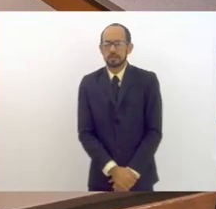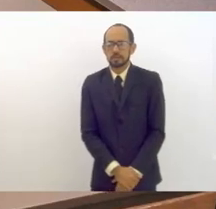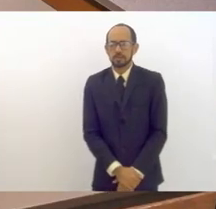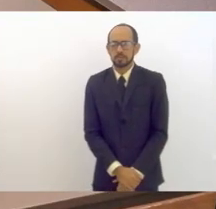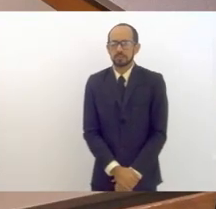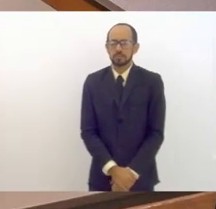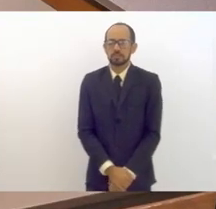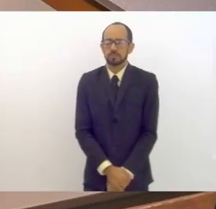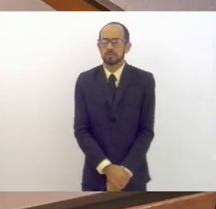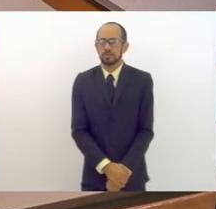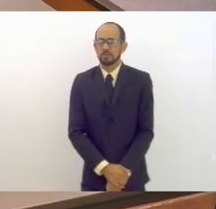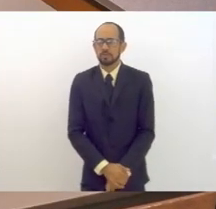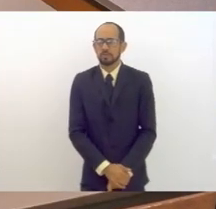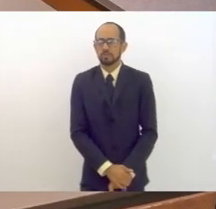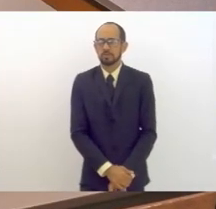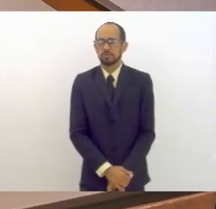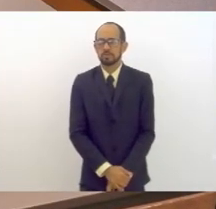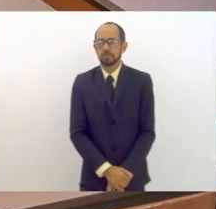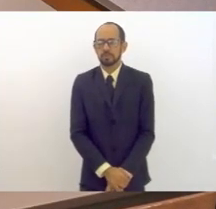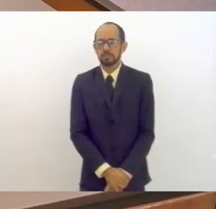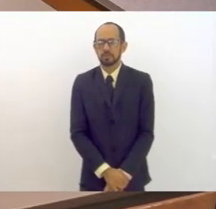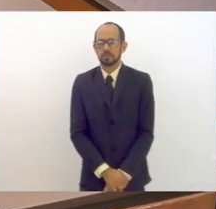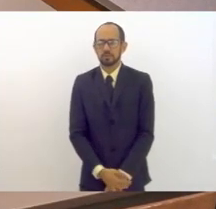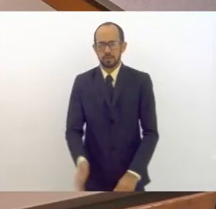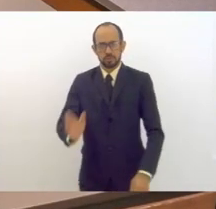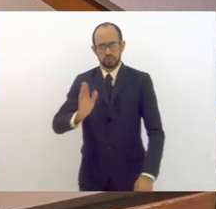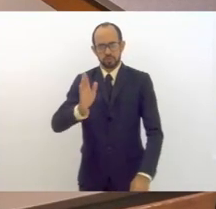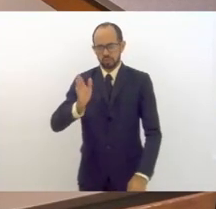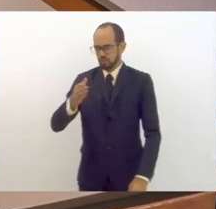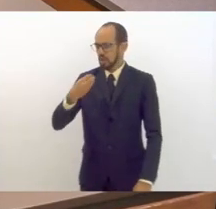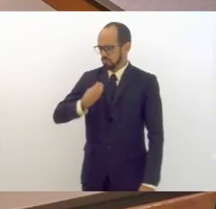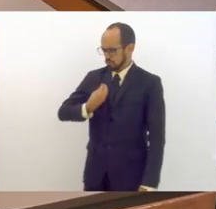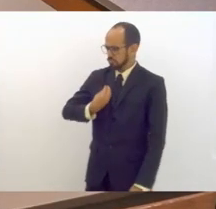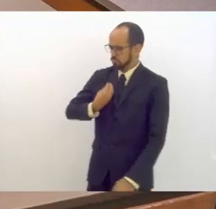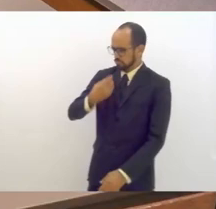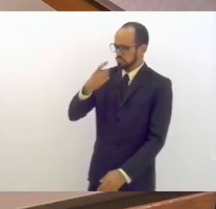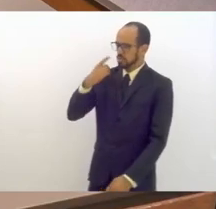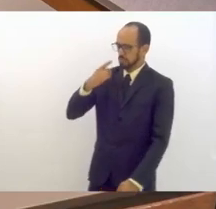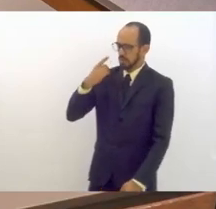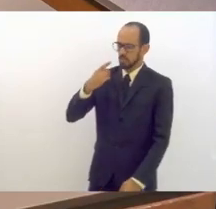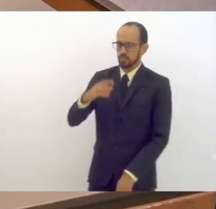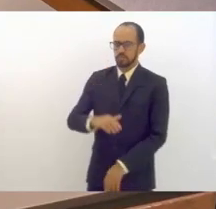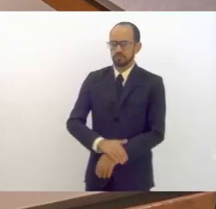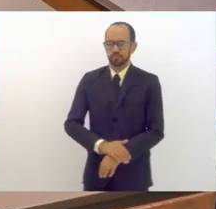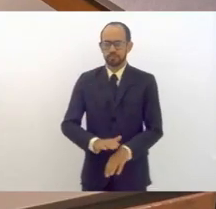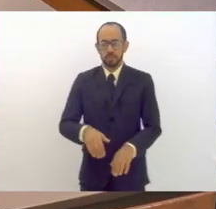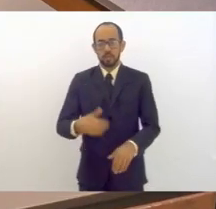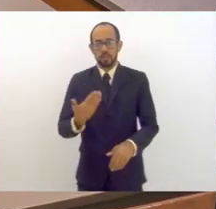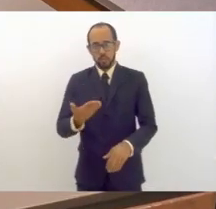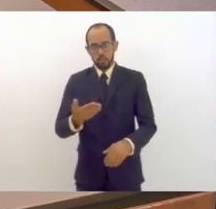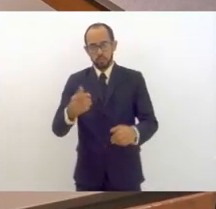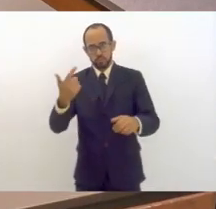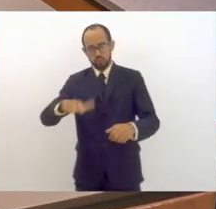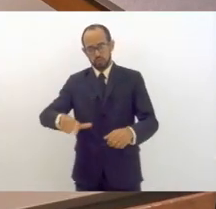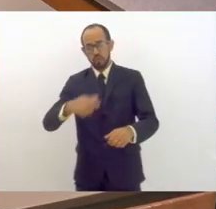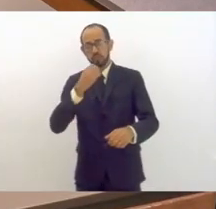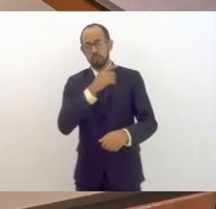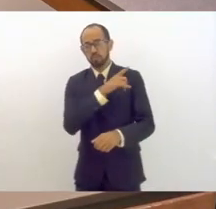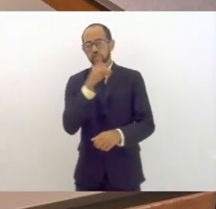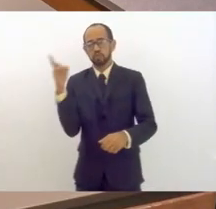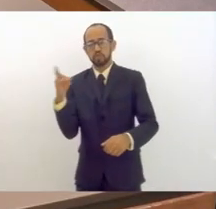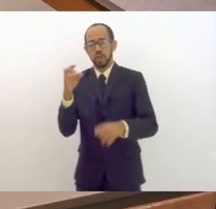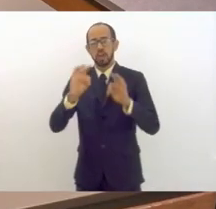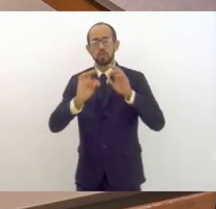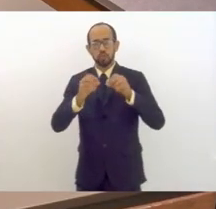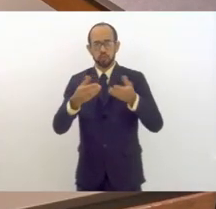Já iniciou? Já estamos ao vivo, deputado. Ah, muito obrigado. Então, mais uma vez, bom dia a todas, todos